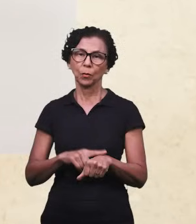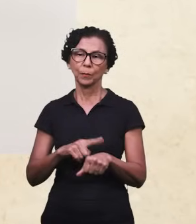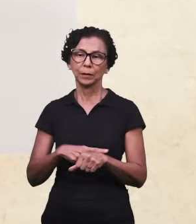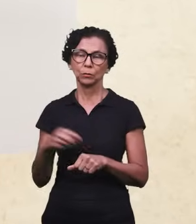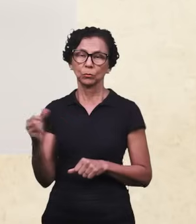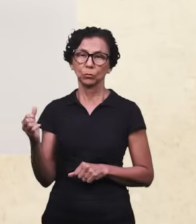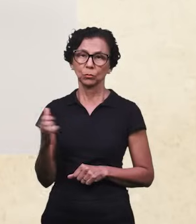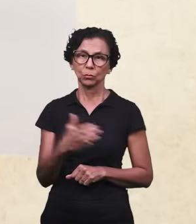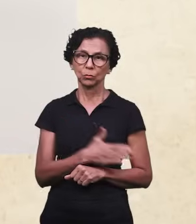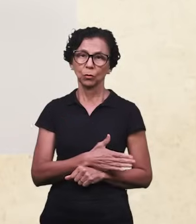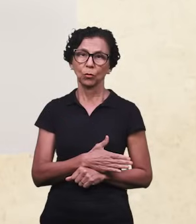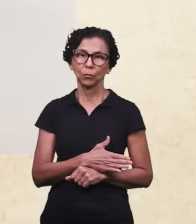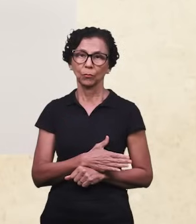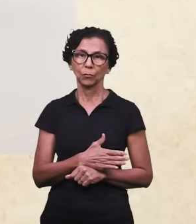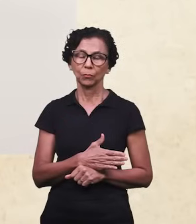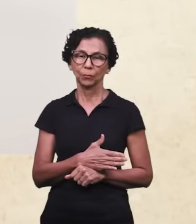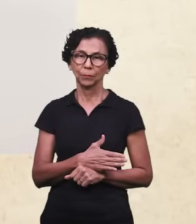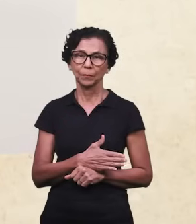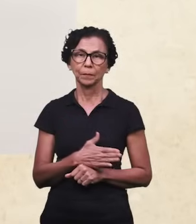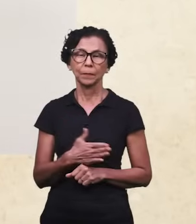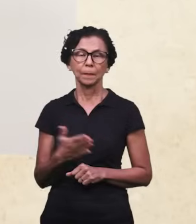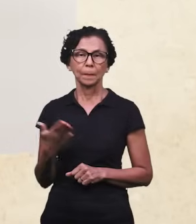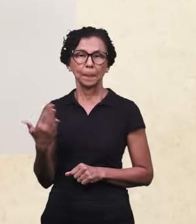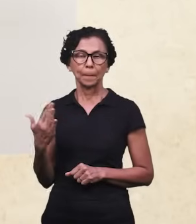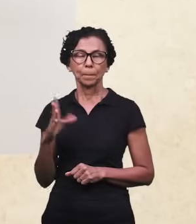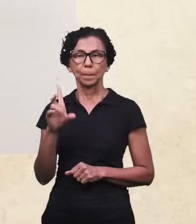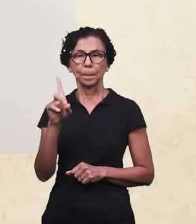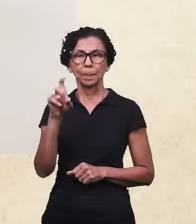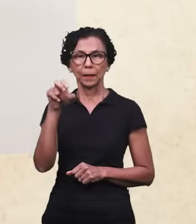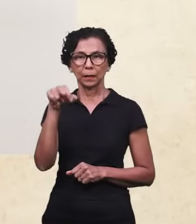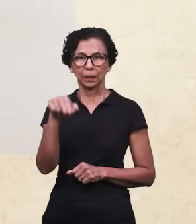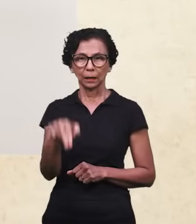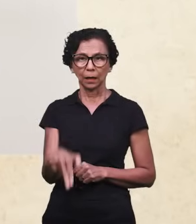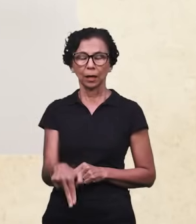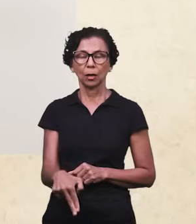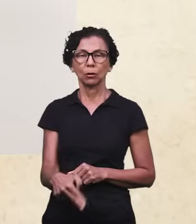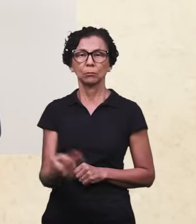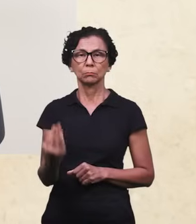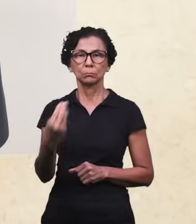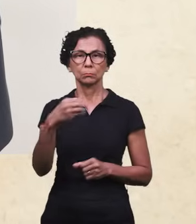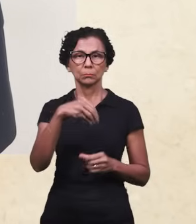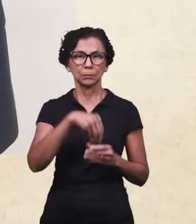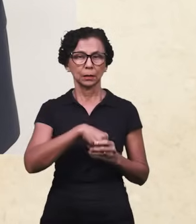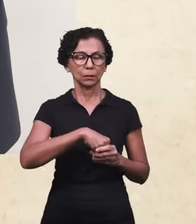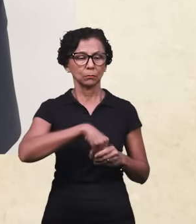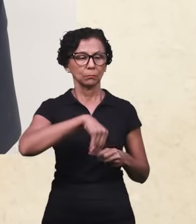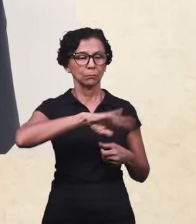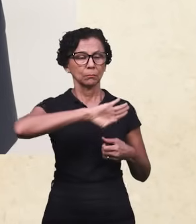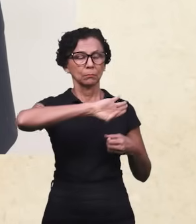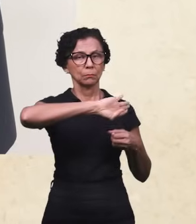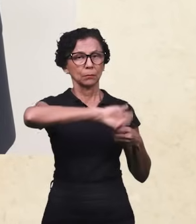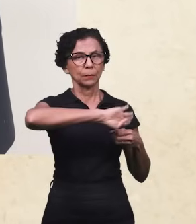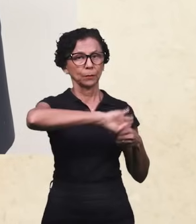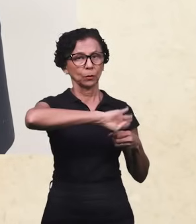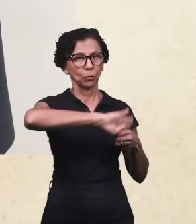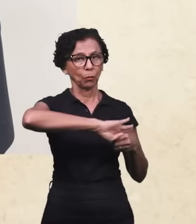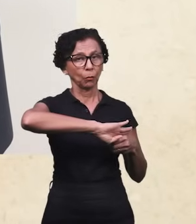ele saiu do reinado da Babilônia, onde foi